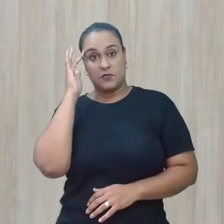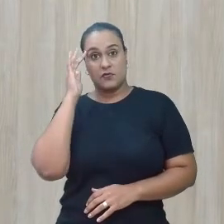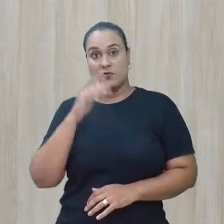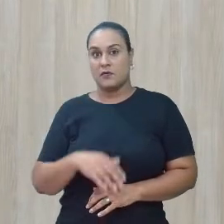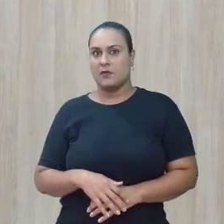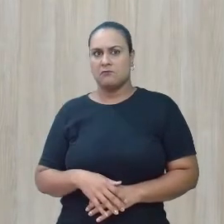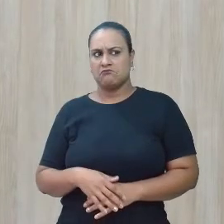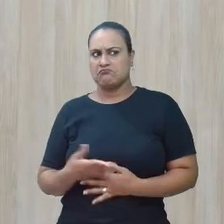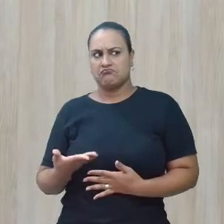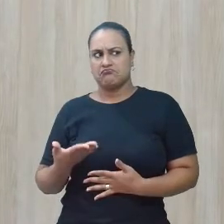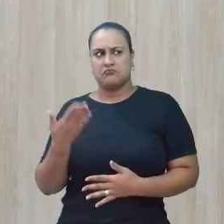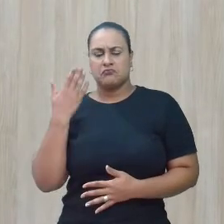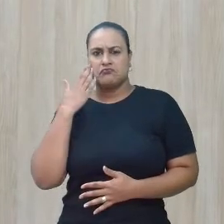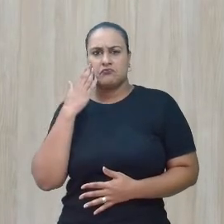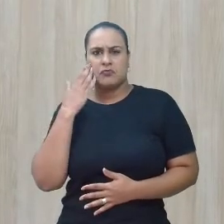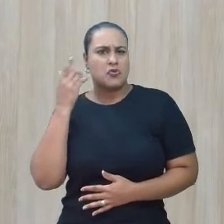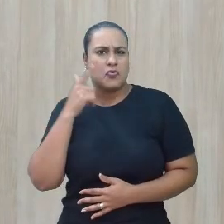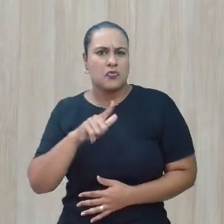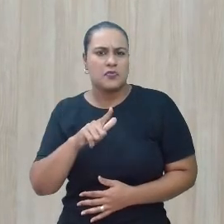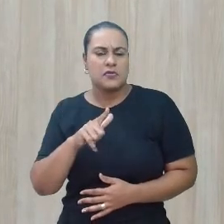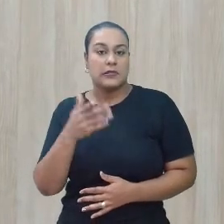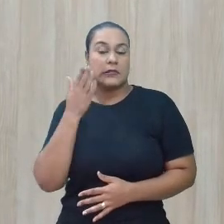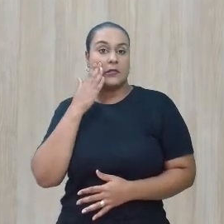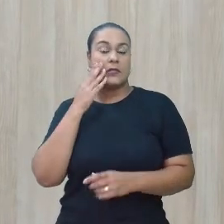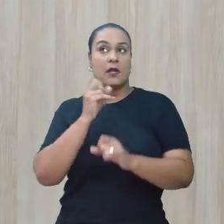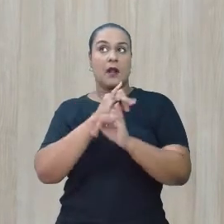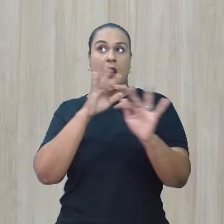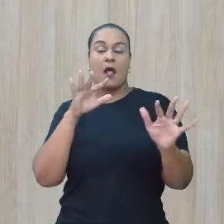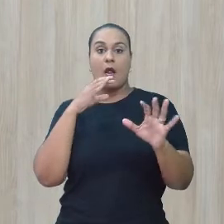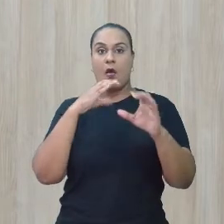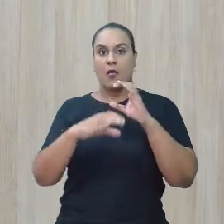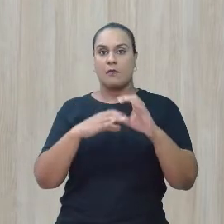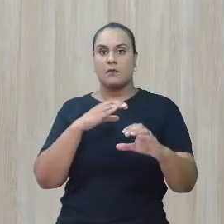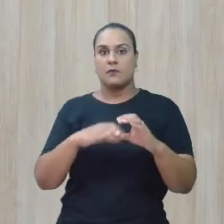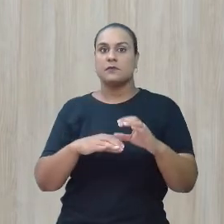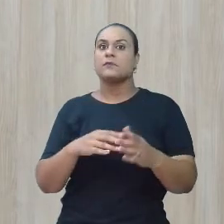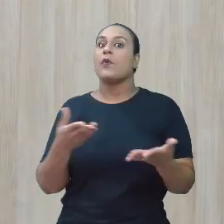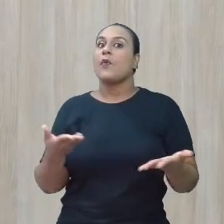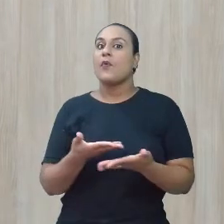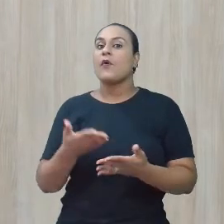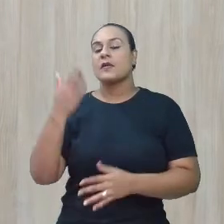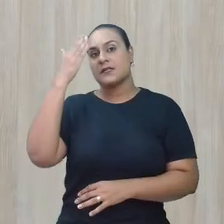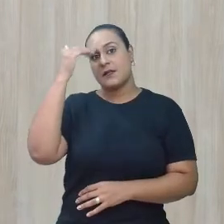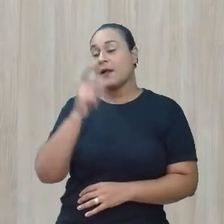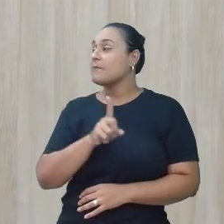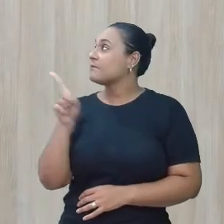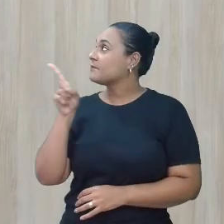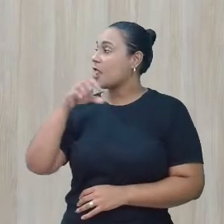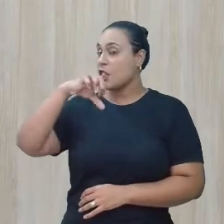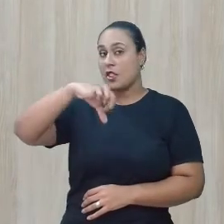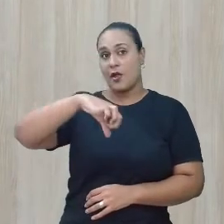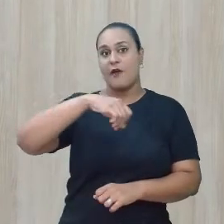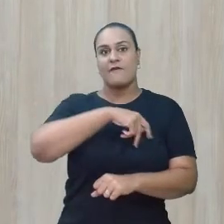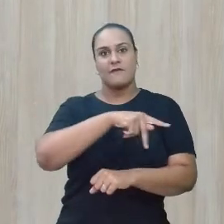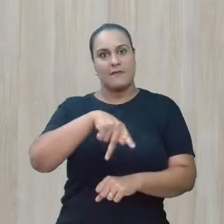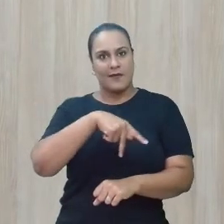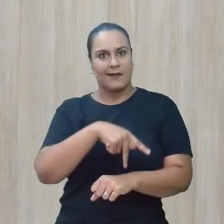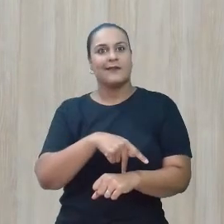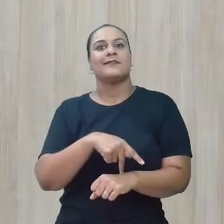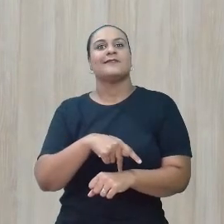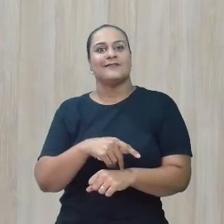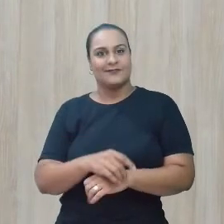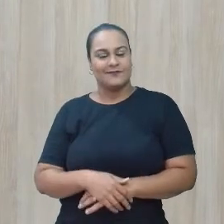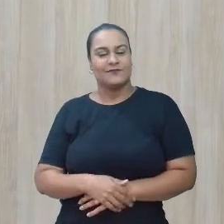se entendam. Então, agora que a gente sabe quais são os países que falam português, ficou mais fácil a gente entender com quem a gente pode conversar